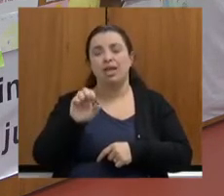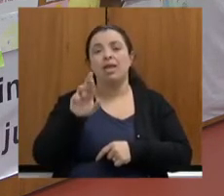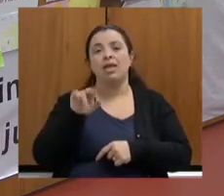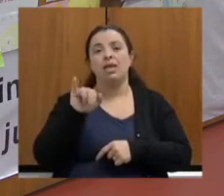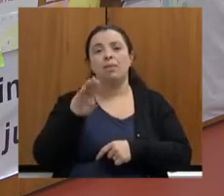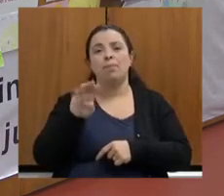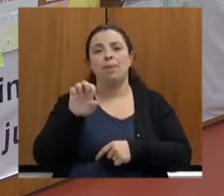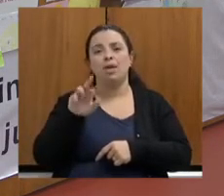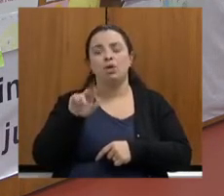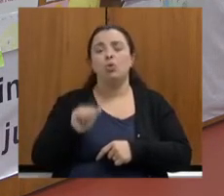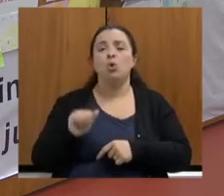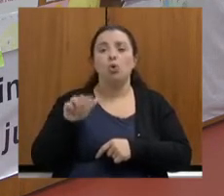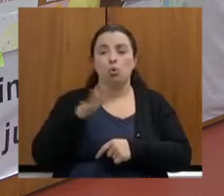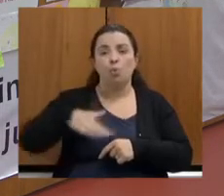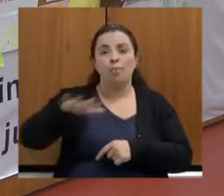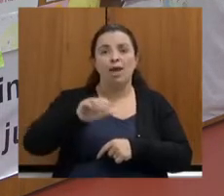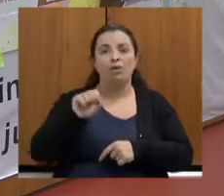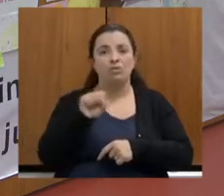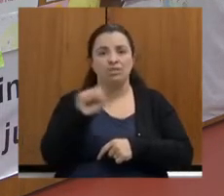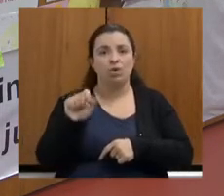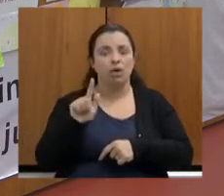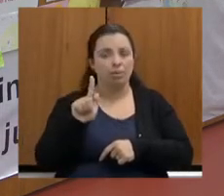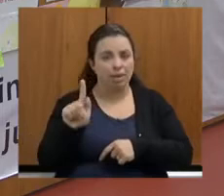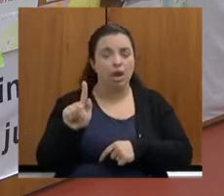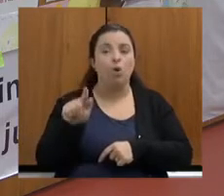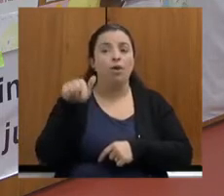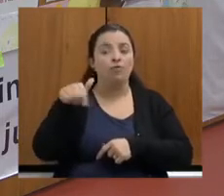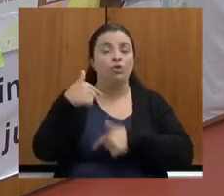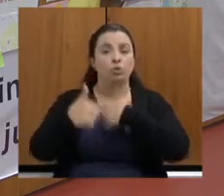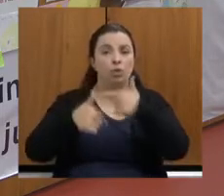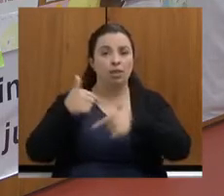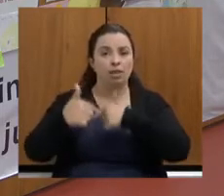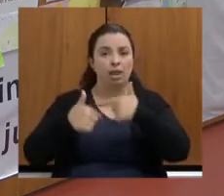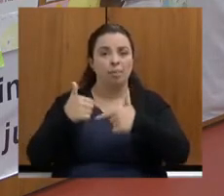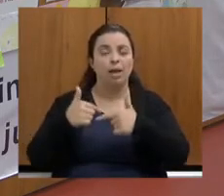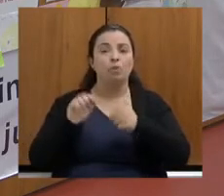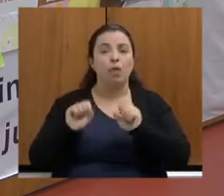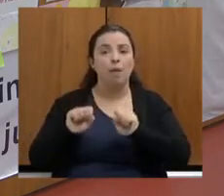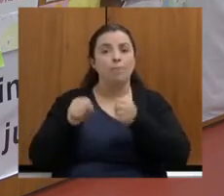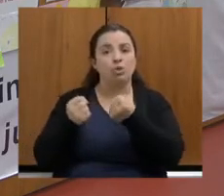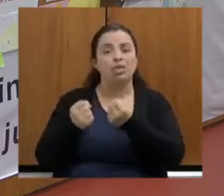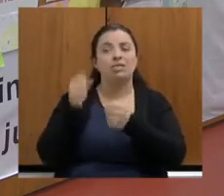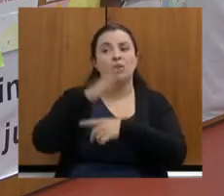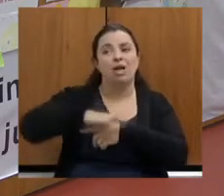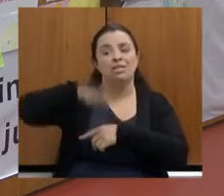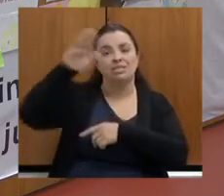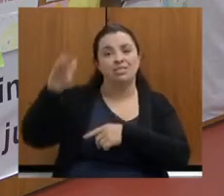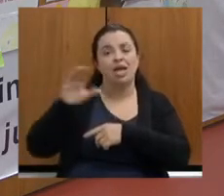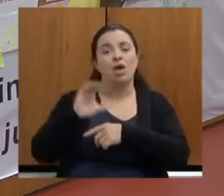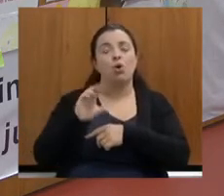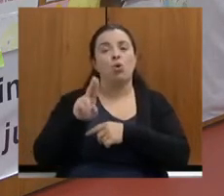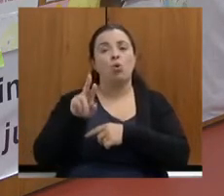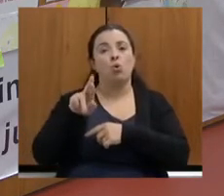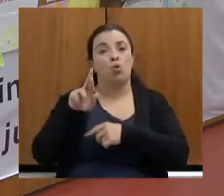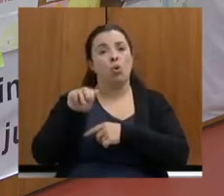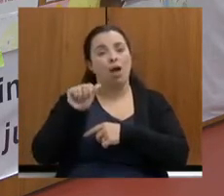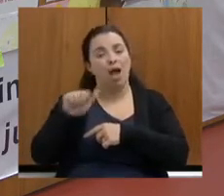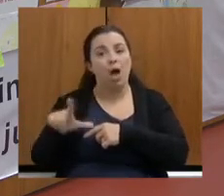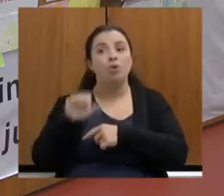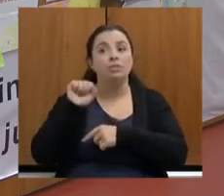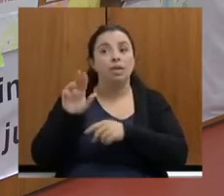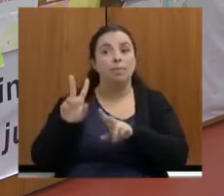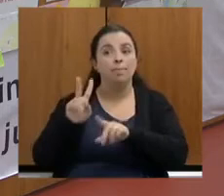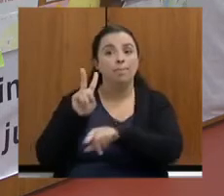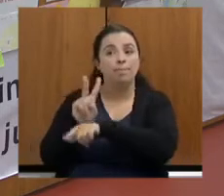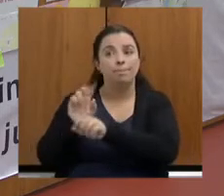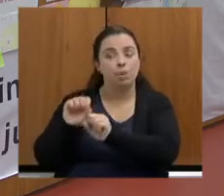Horizonte onde foi feito um trabalho sobre a proteção a Serra do Curral quem protege a Serra do Curral está